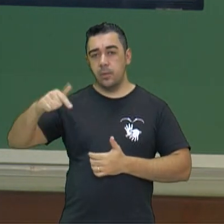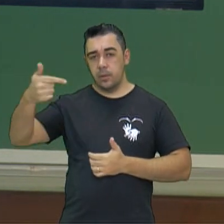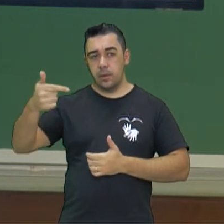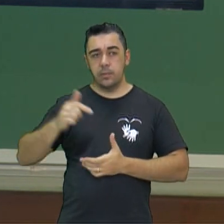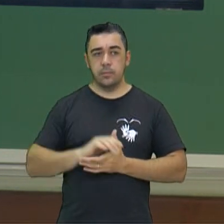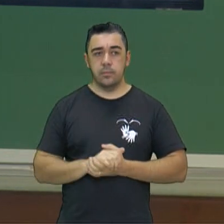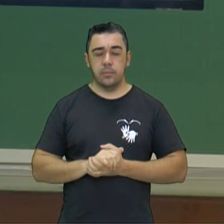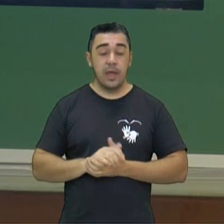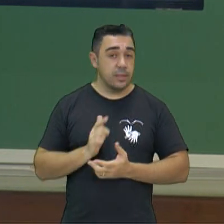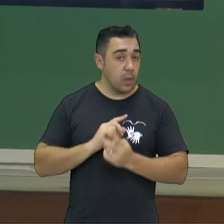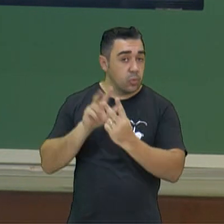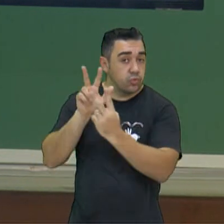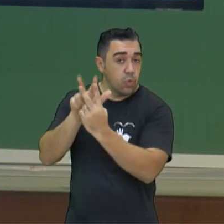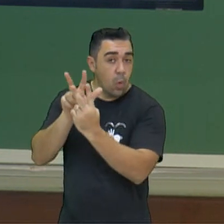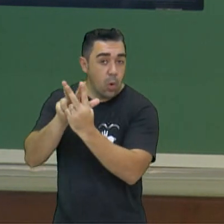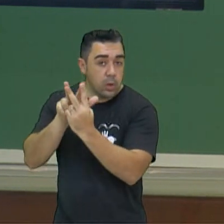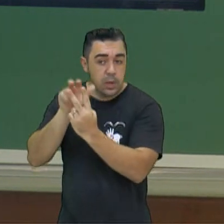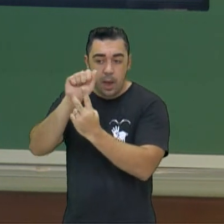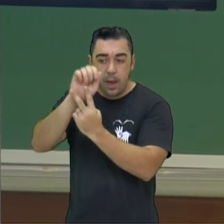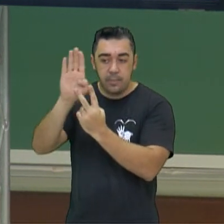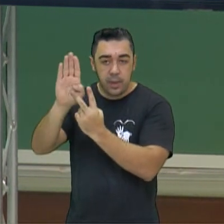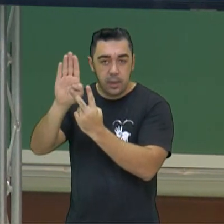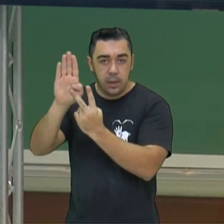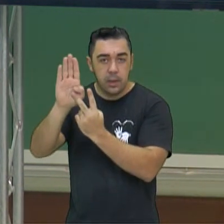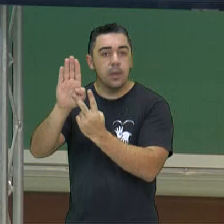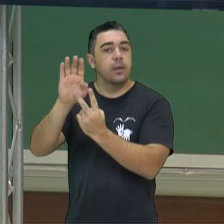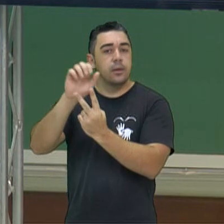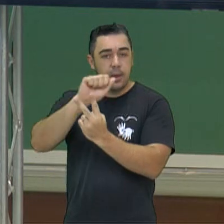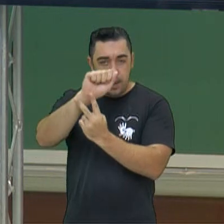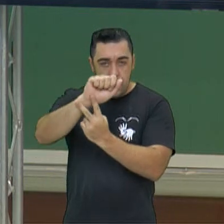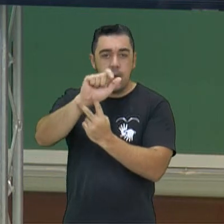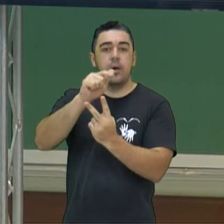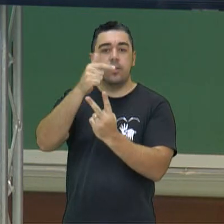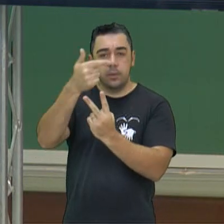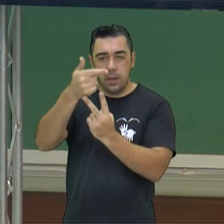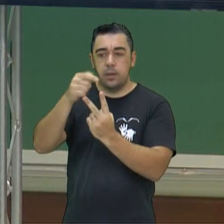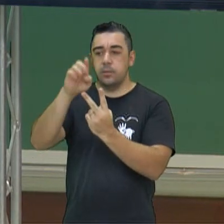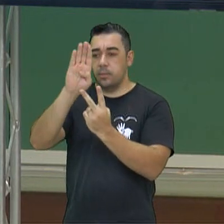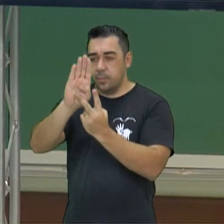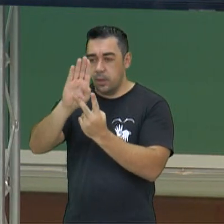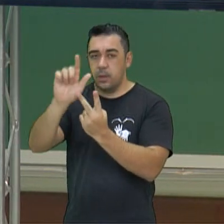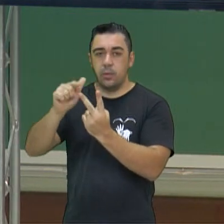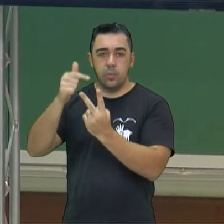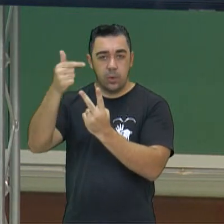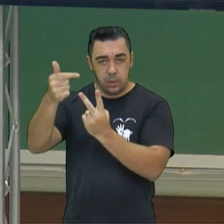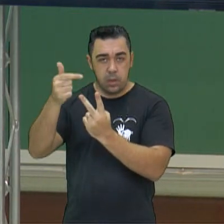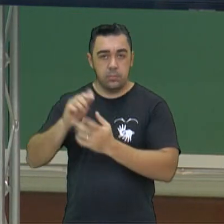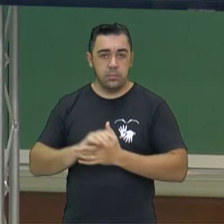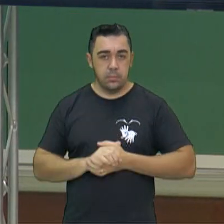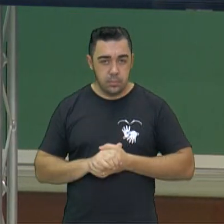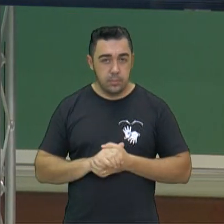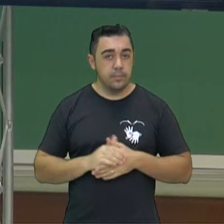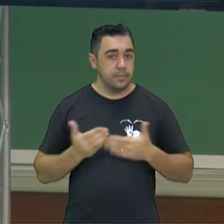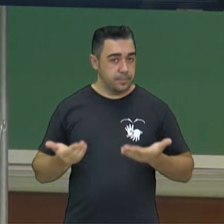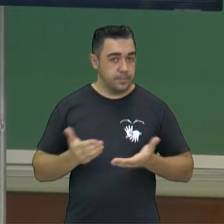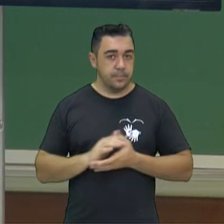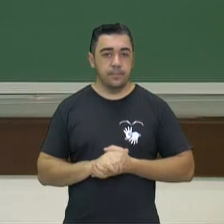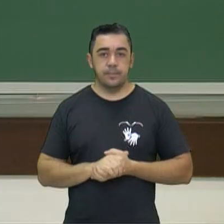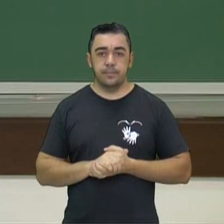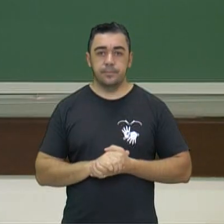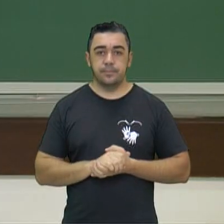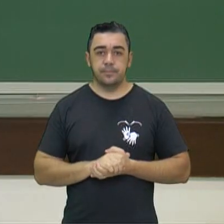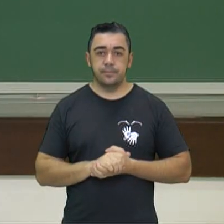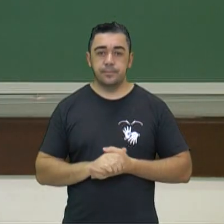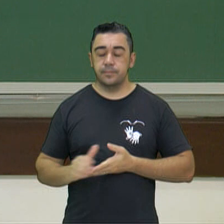termo. Se eu tenho duas letras, três, quatro letras, todas elas irão ao quadrado. Então, vai ficar A